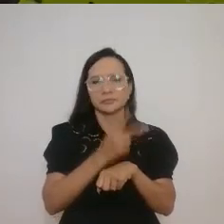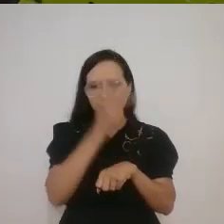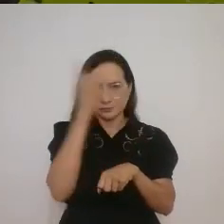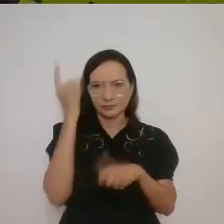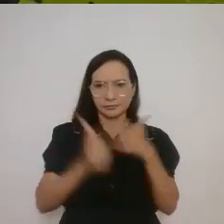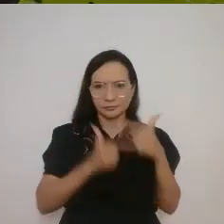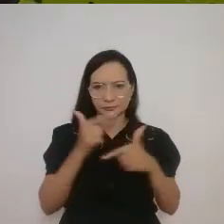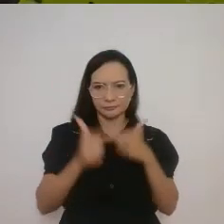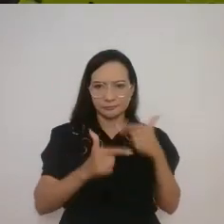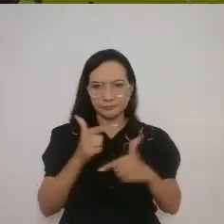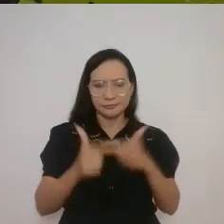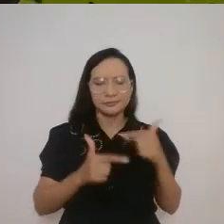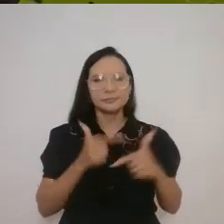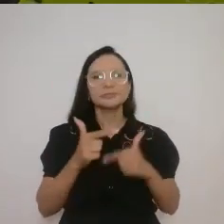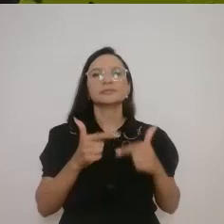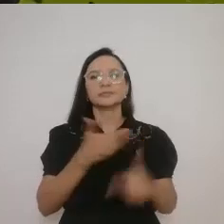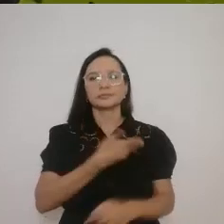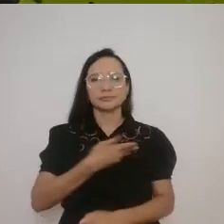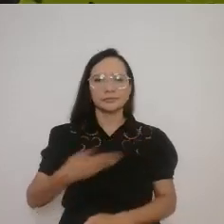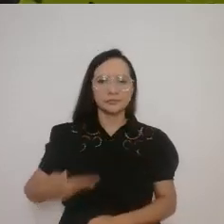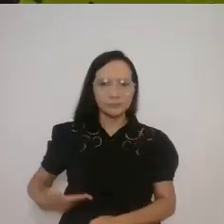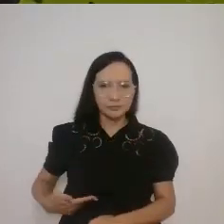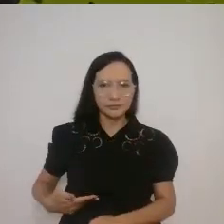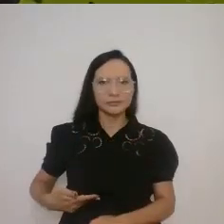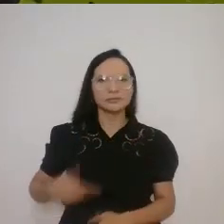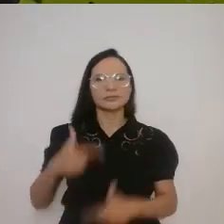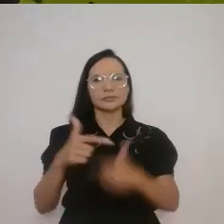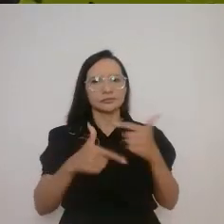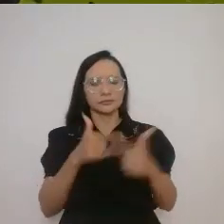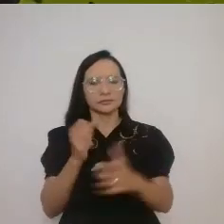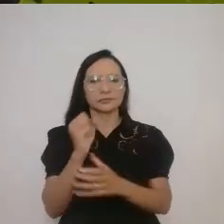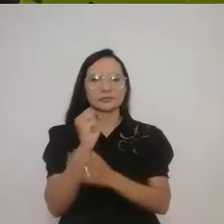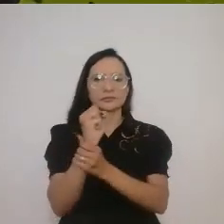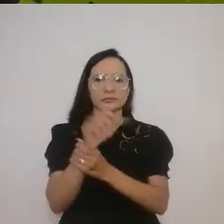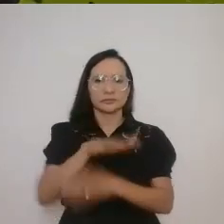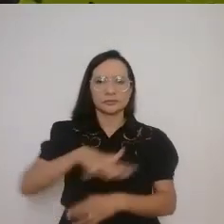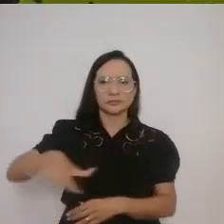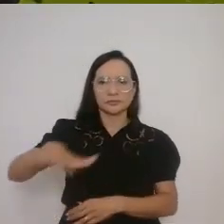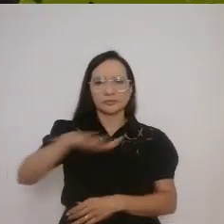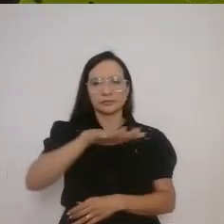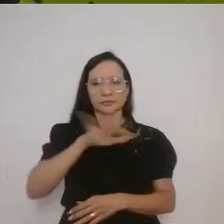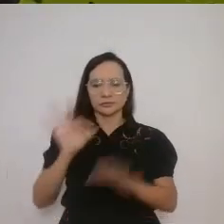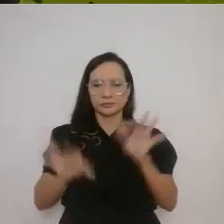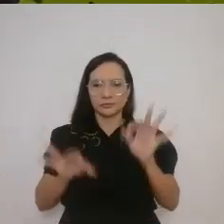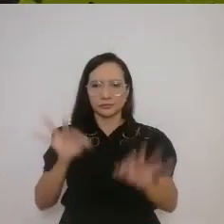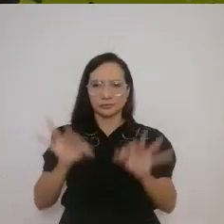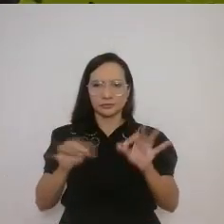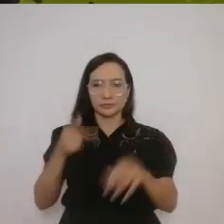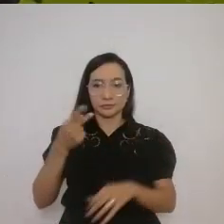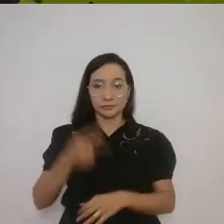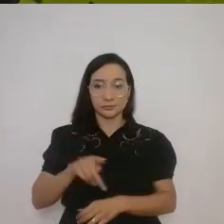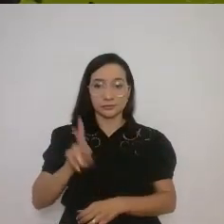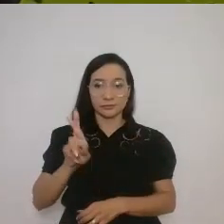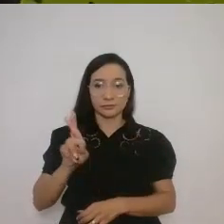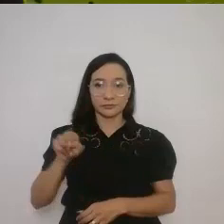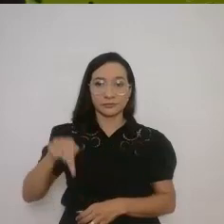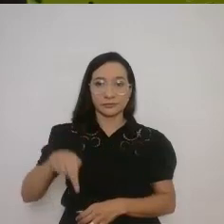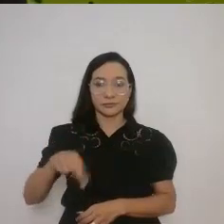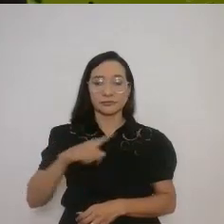efetivamente exerçam atividade de segurança no âmbito do Poder Judiciário do Estado do Rio Grande do Norte e da outras